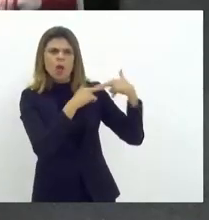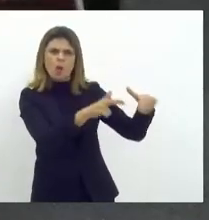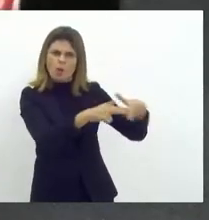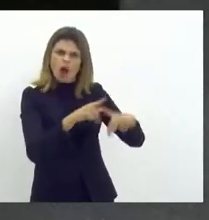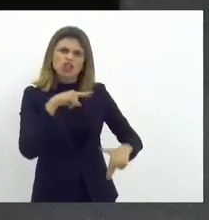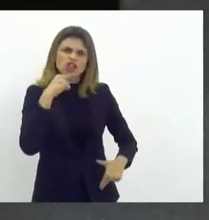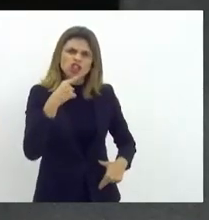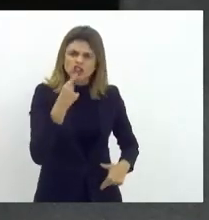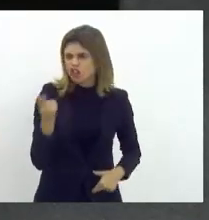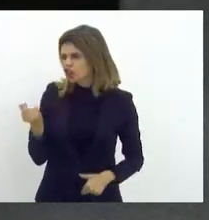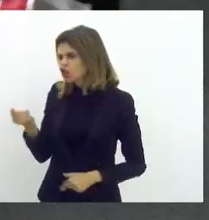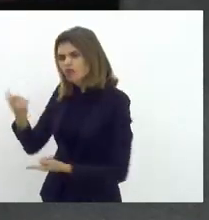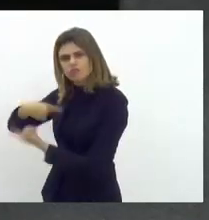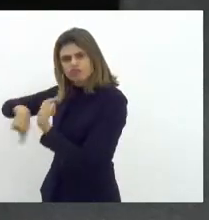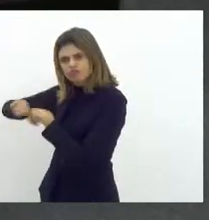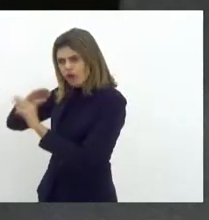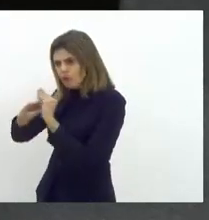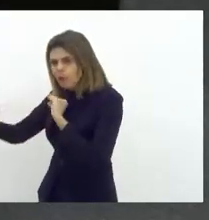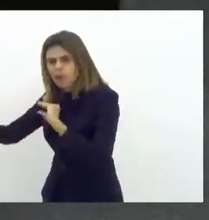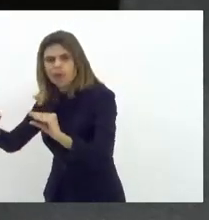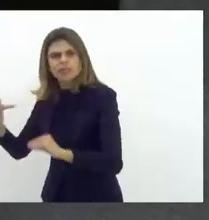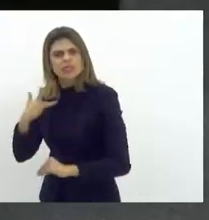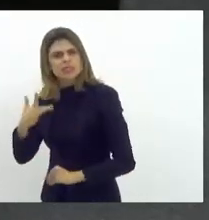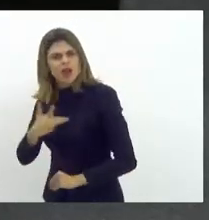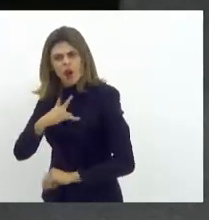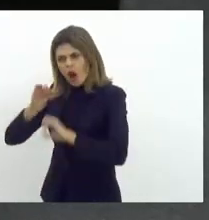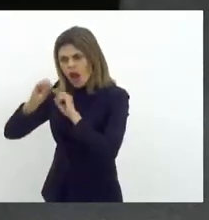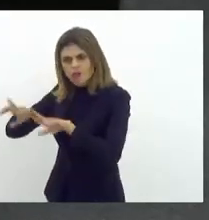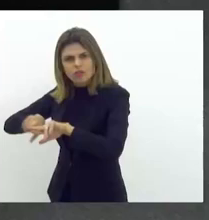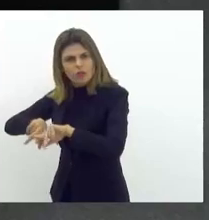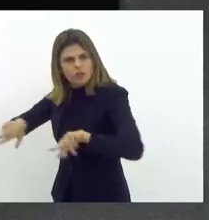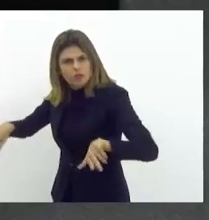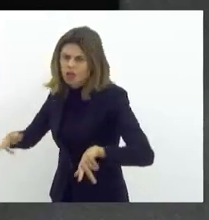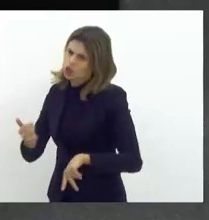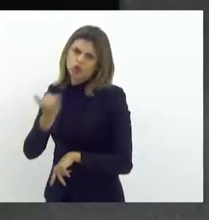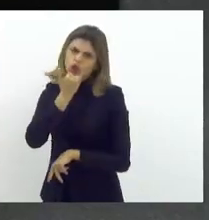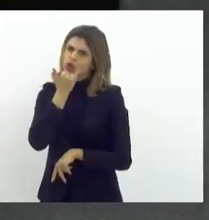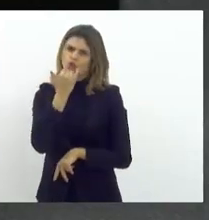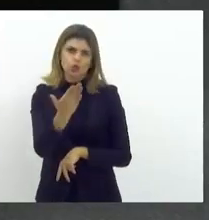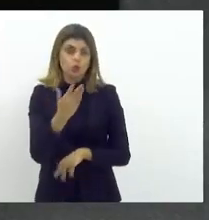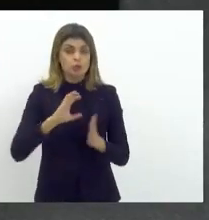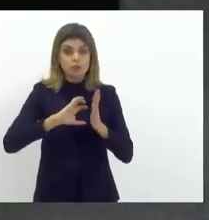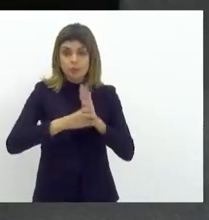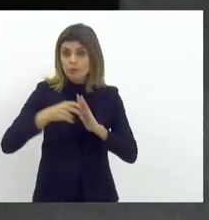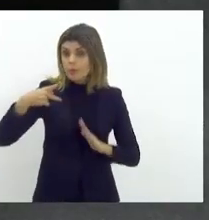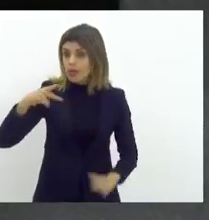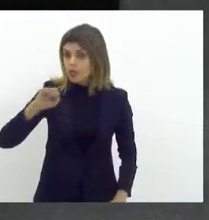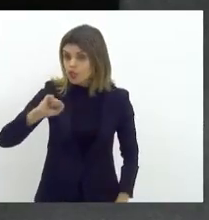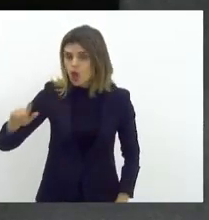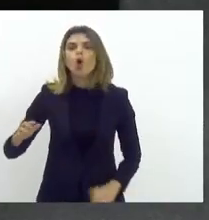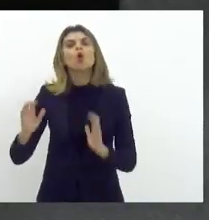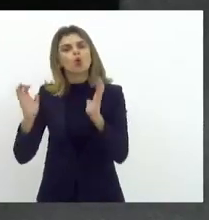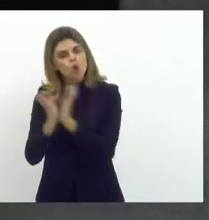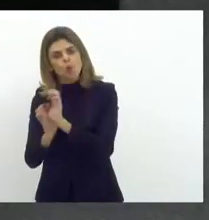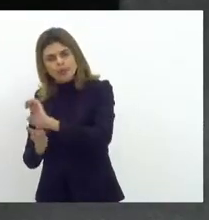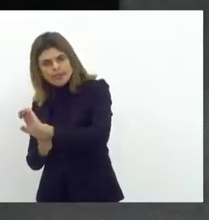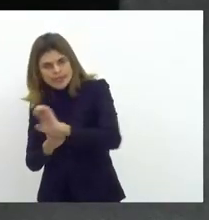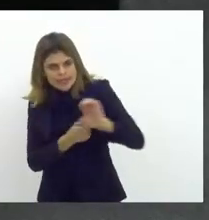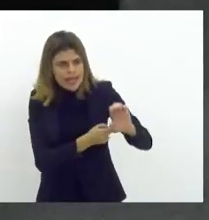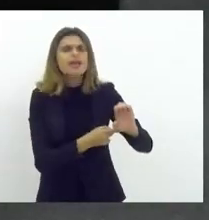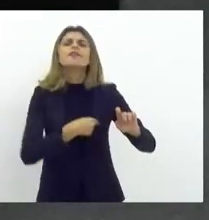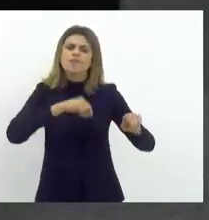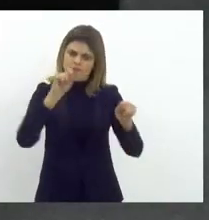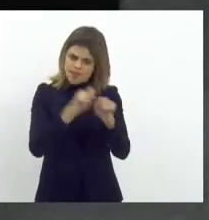recuperação fiscal é disso que se trata então o pessoal o campo de esquerda fez aqui porque